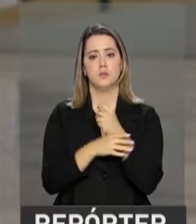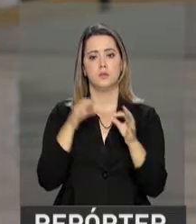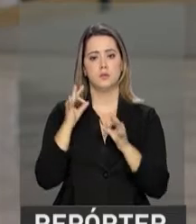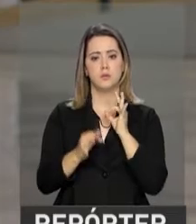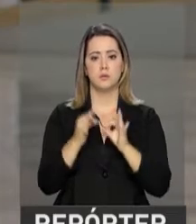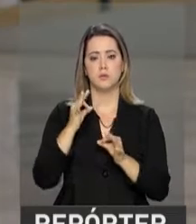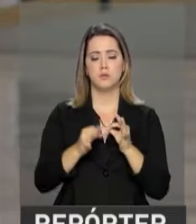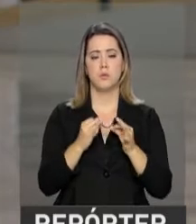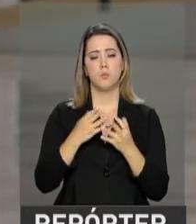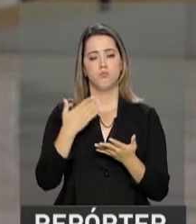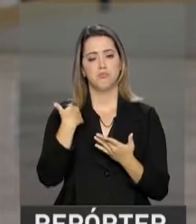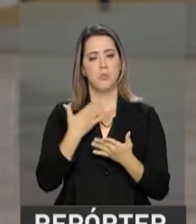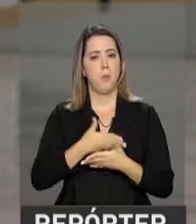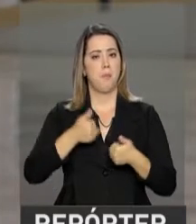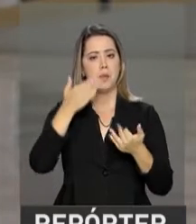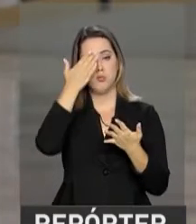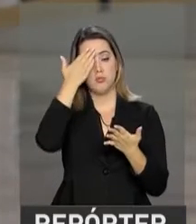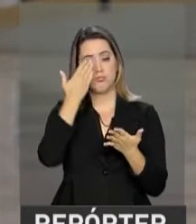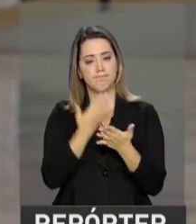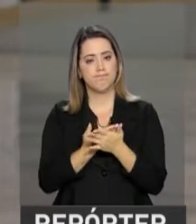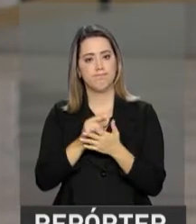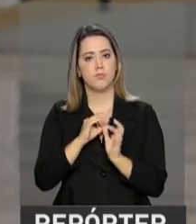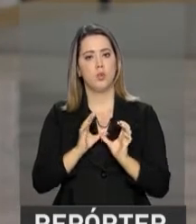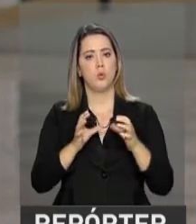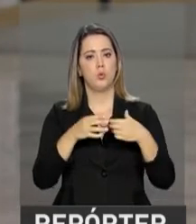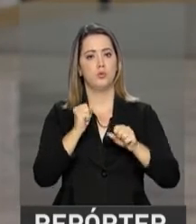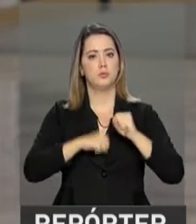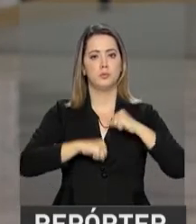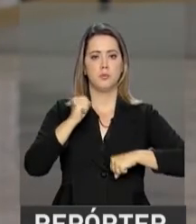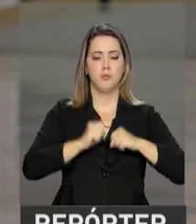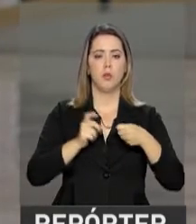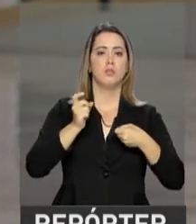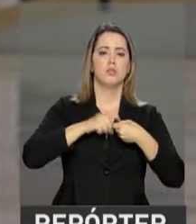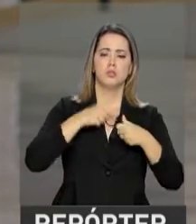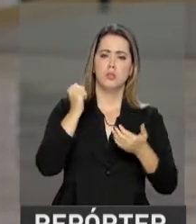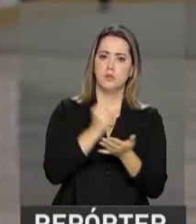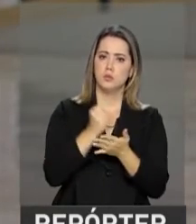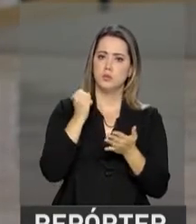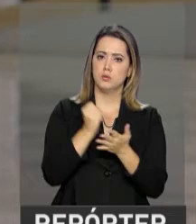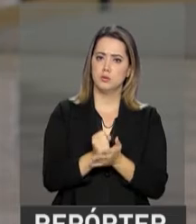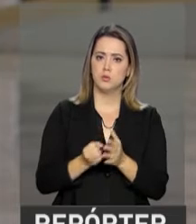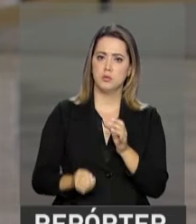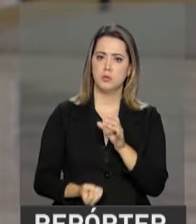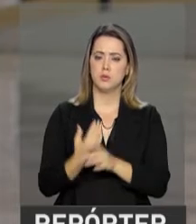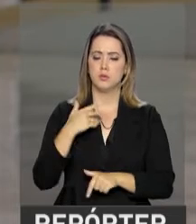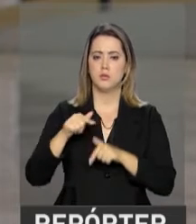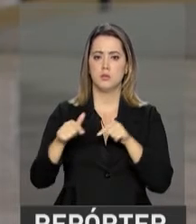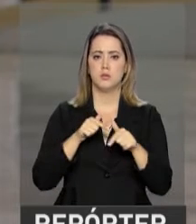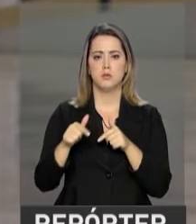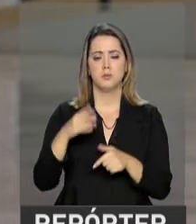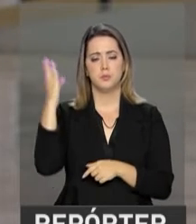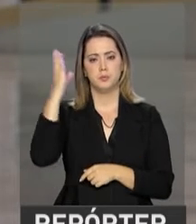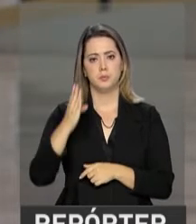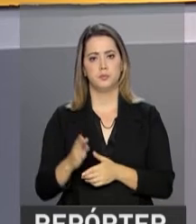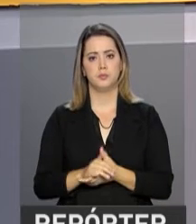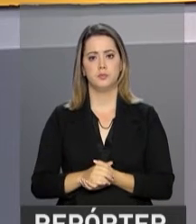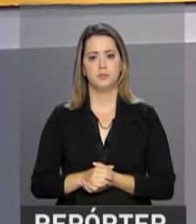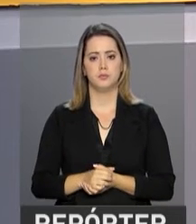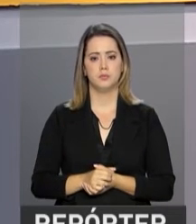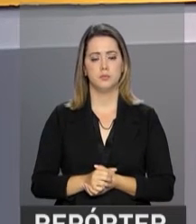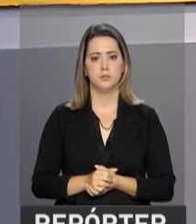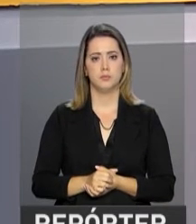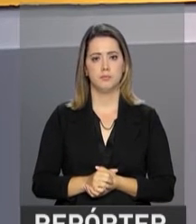e otimismo ao setor produtivo que já voltou a contratar e gerar empregos no brasil